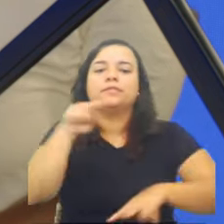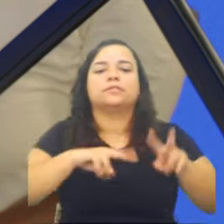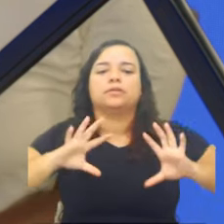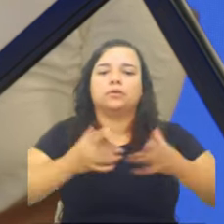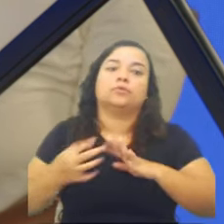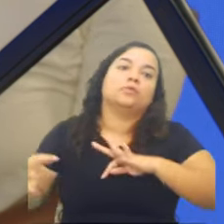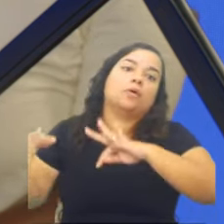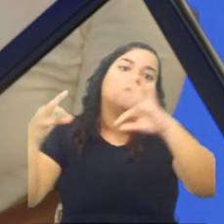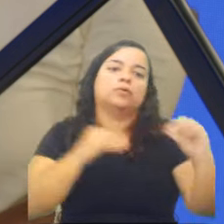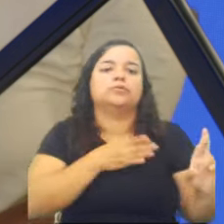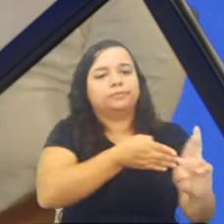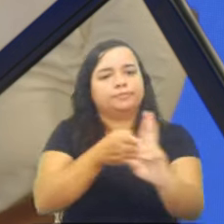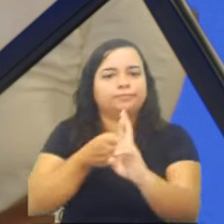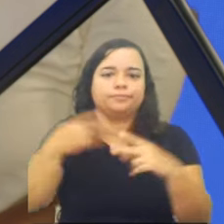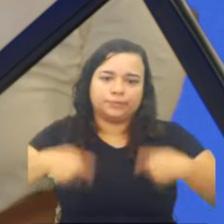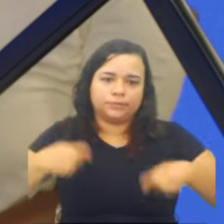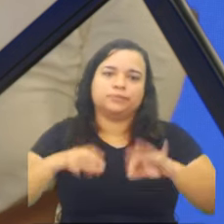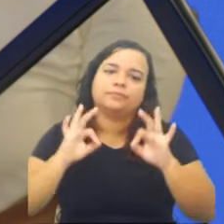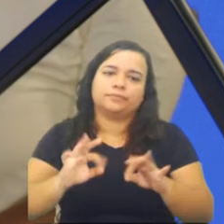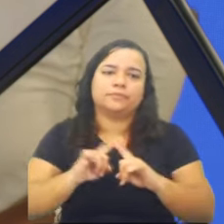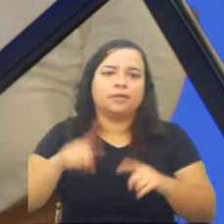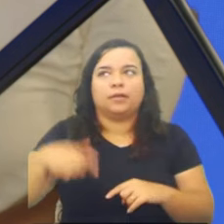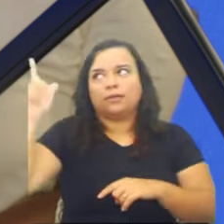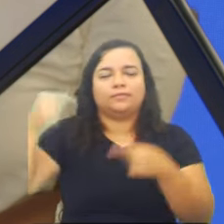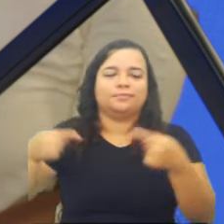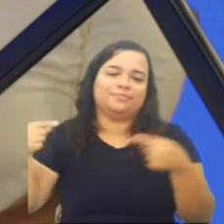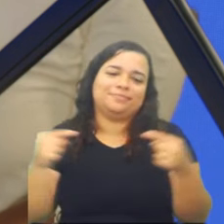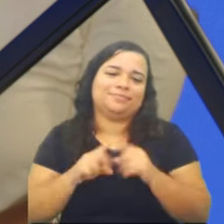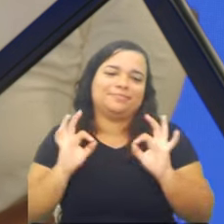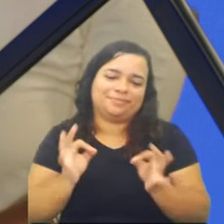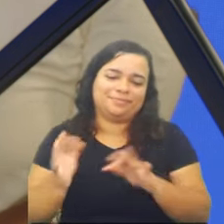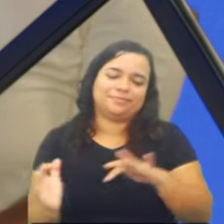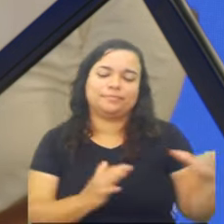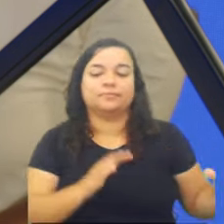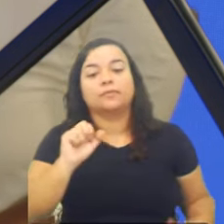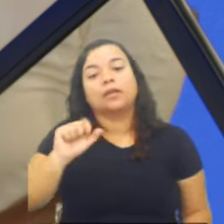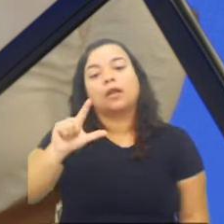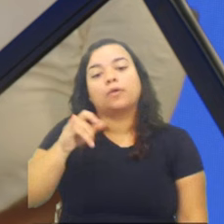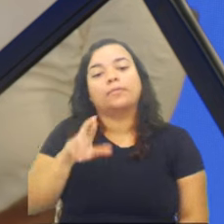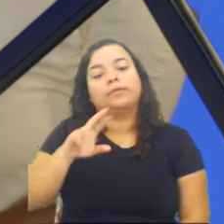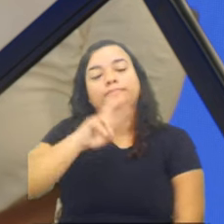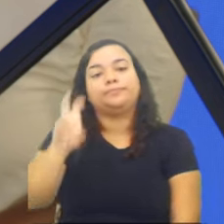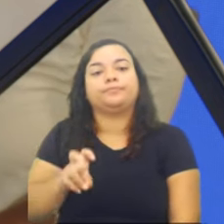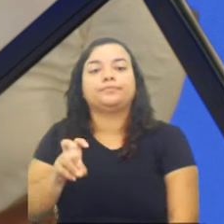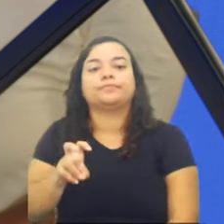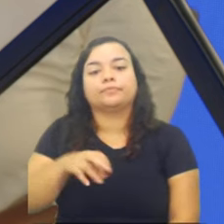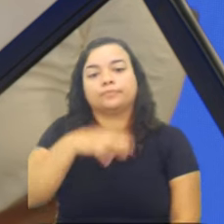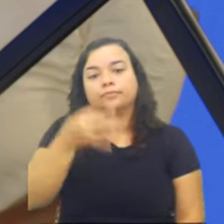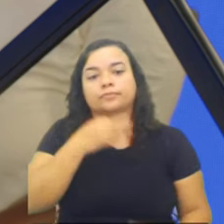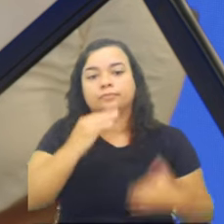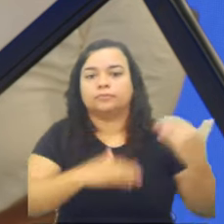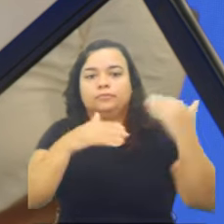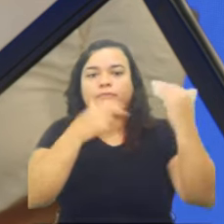visibilização de todos os grupos que precisam ser representados mas aí é outra discussão também vou passar pro Almir como é que ele acha essa questão